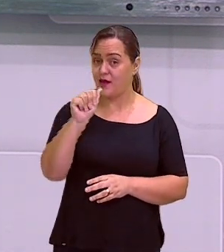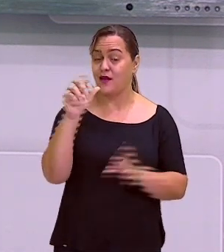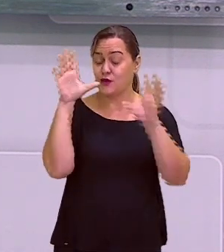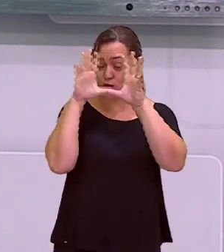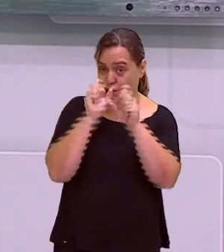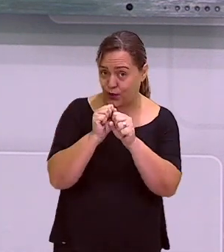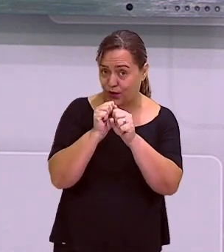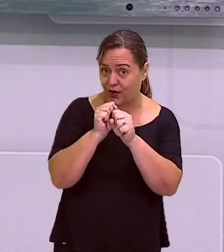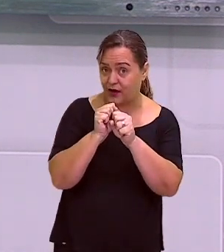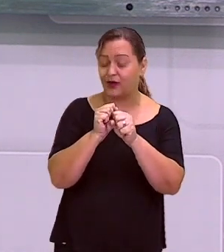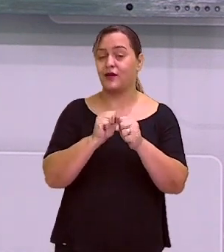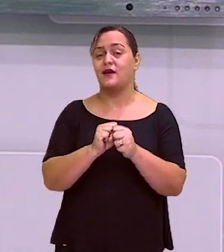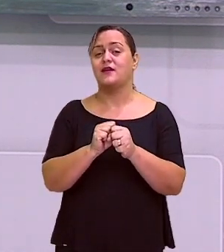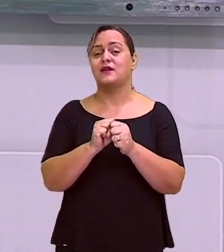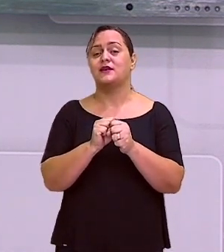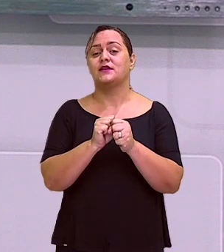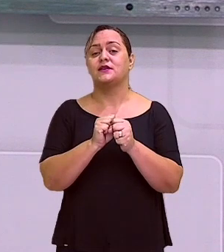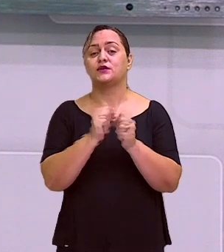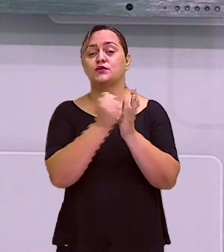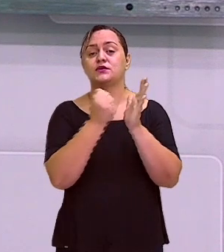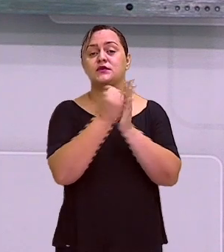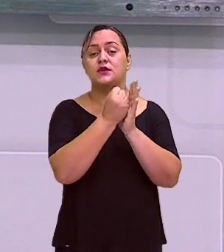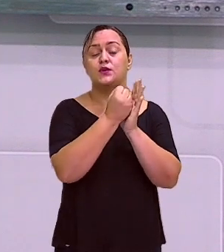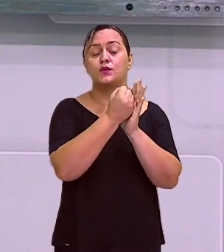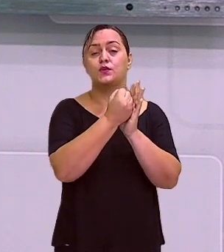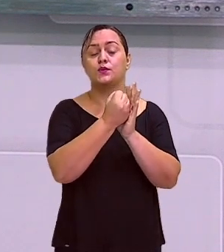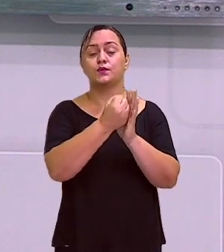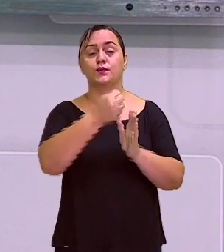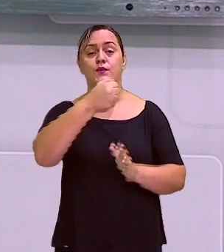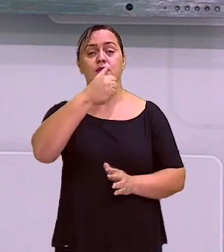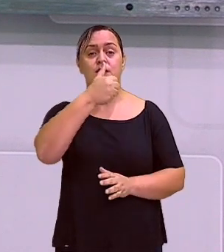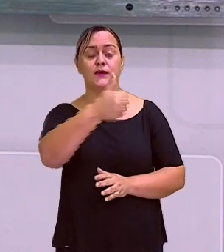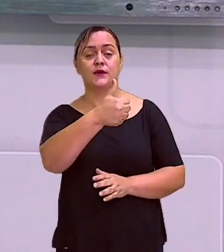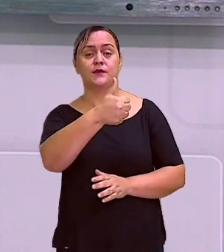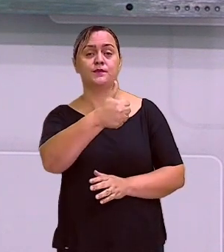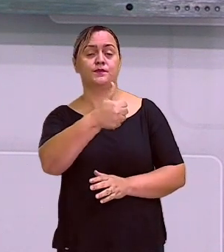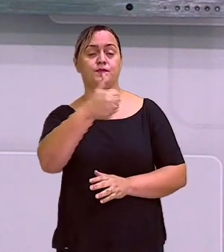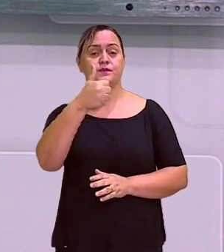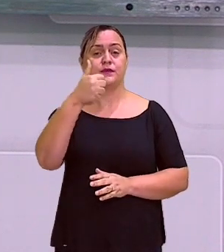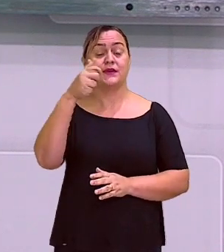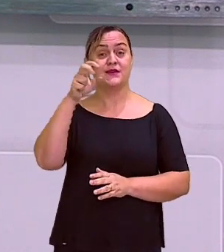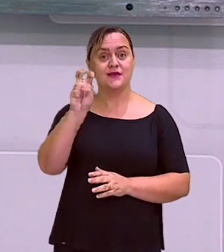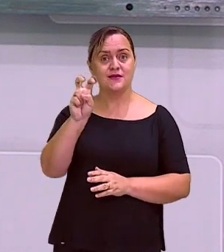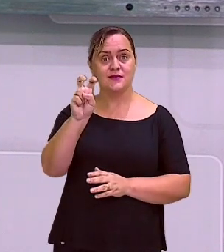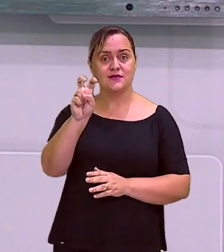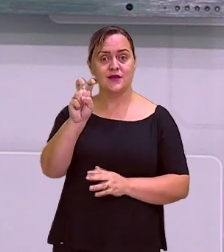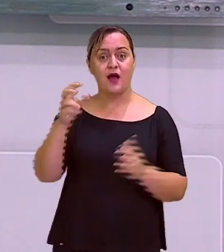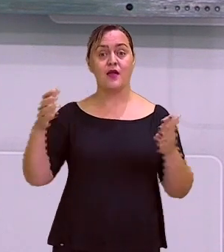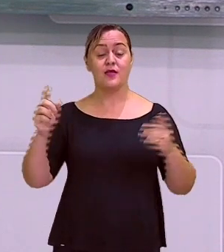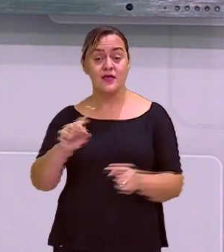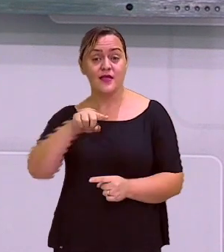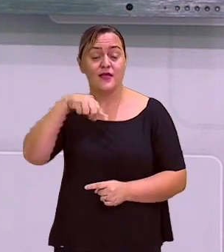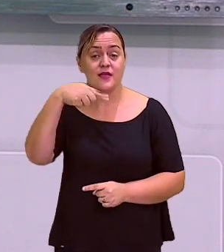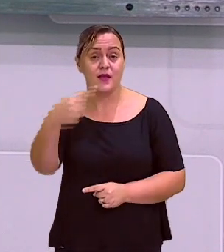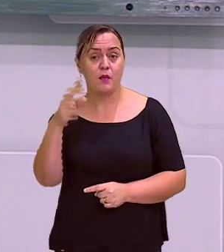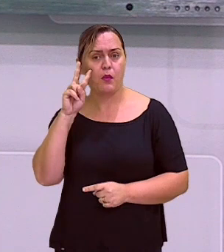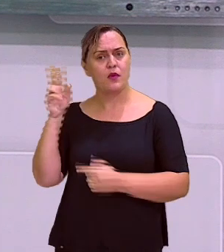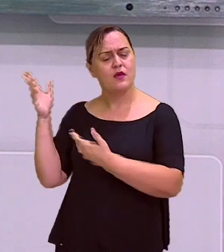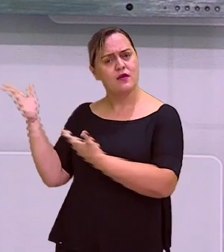Lanterna Mágica, já foi no século XVII. Olha, 2 séculos se passaram, gente. Fazem a